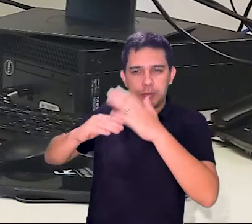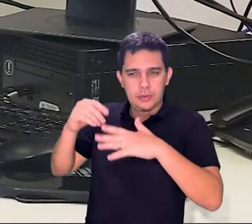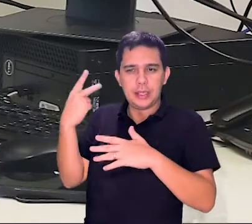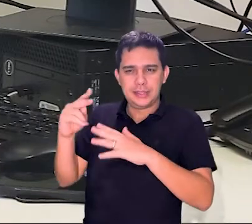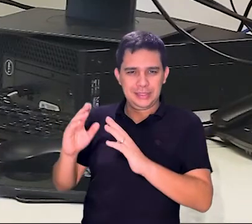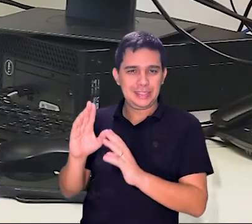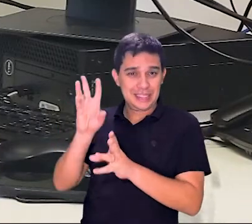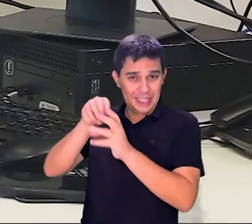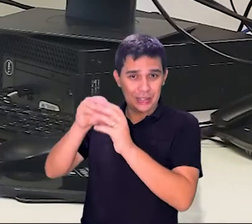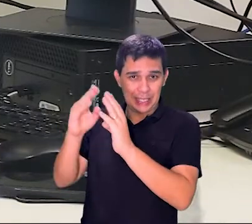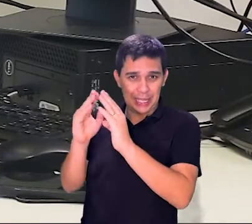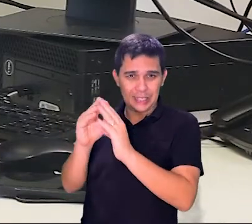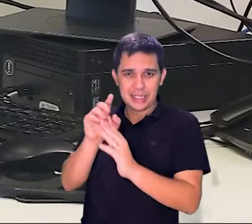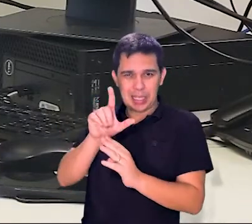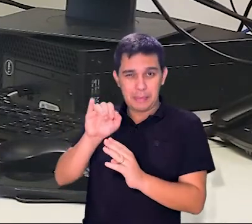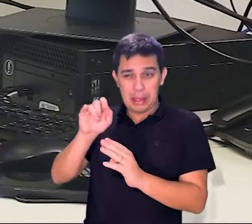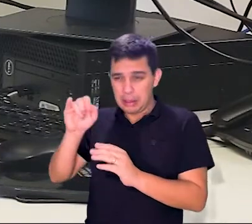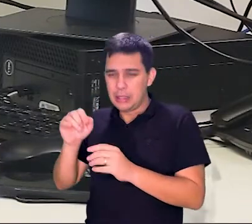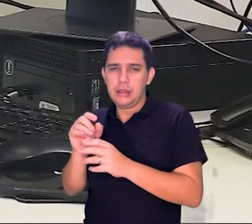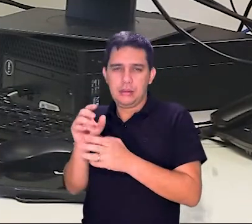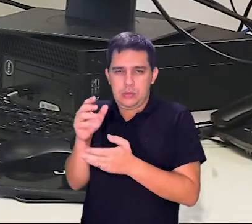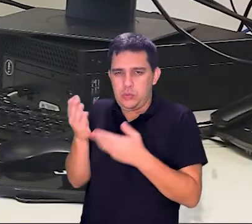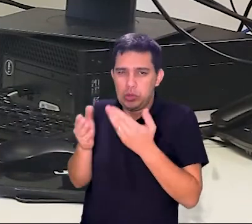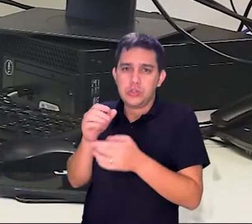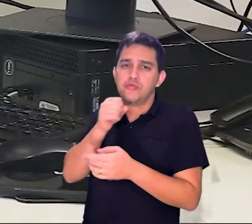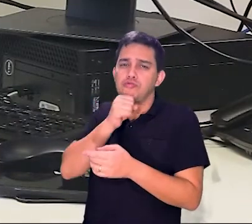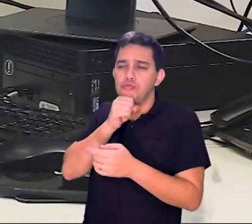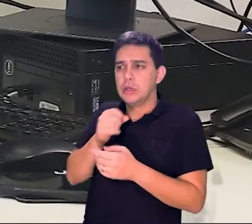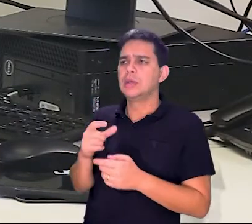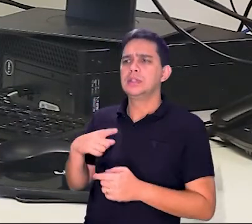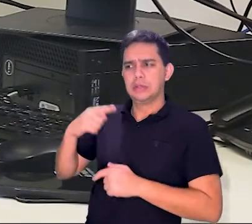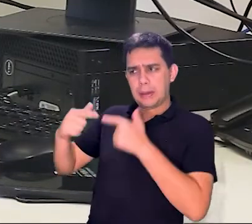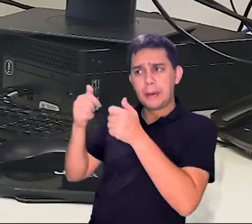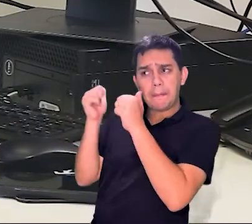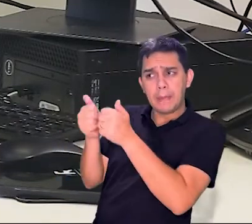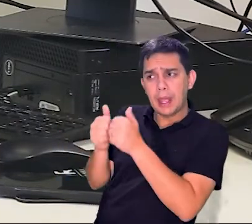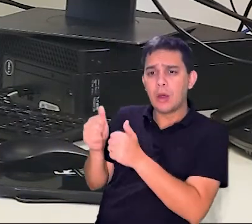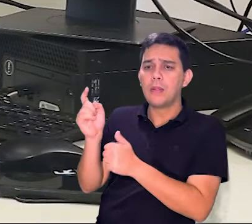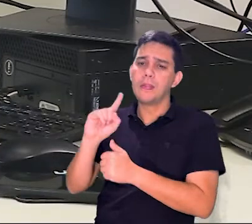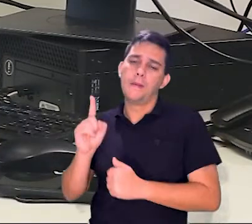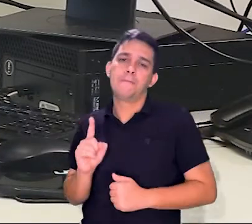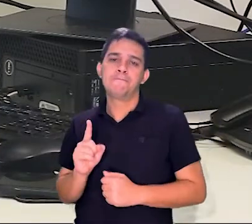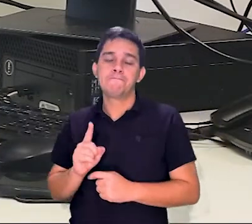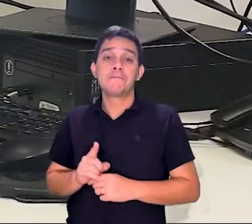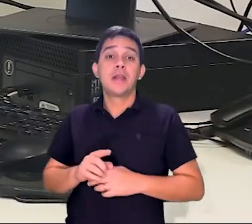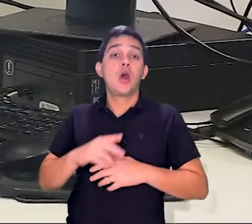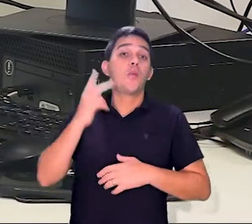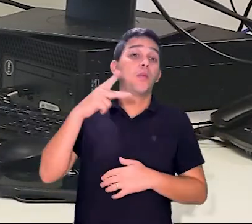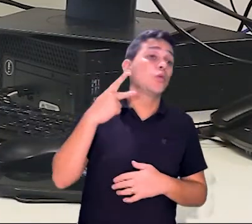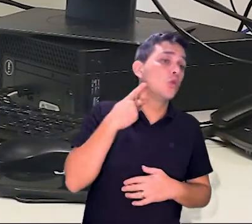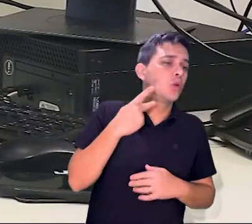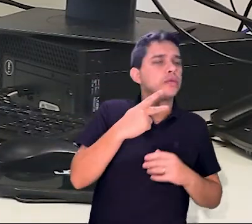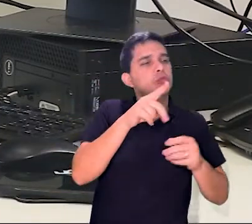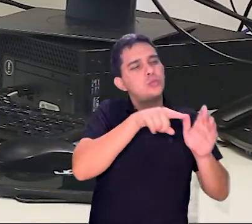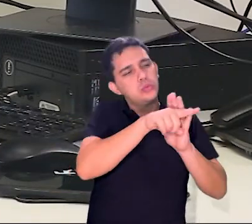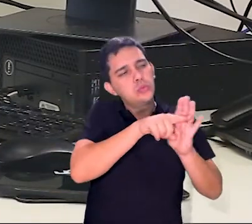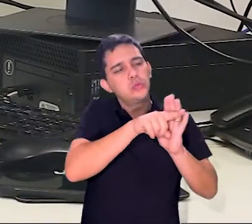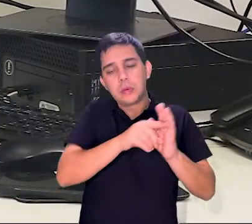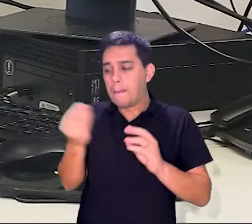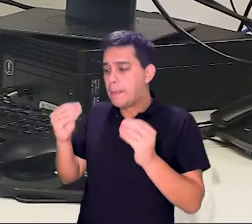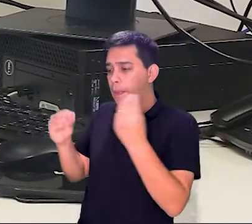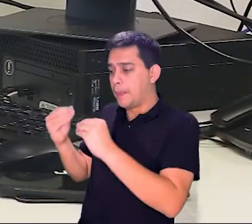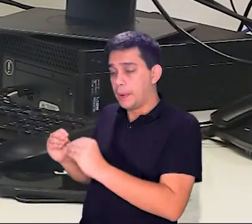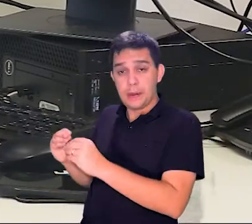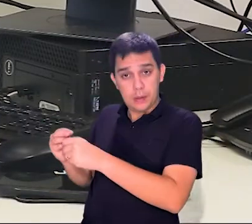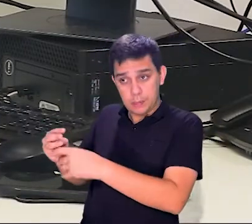em facilitar o acesso, né, de dados por parte dos promotores de justiça e das equipes